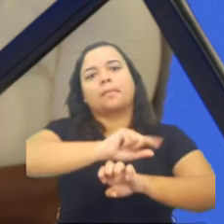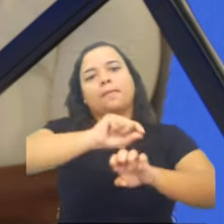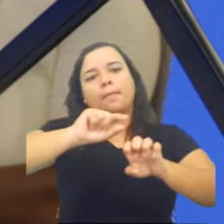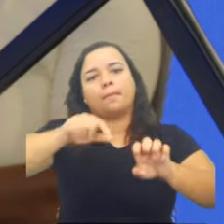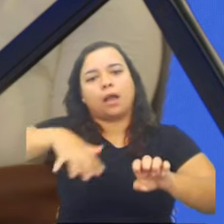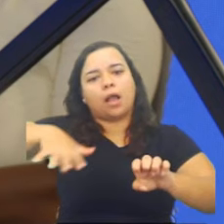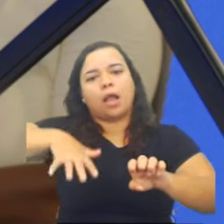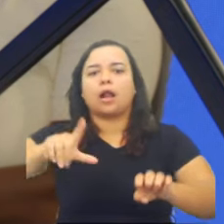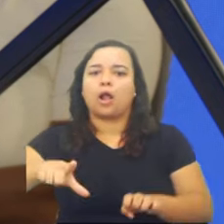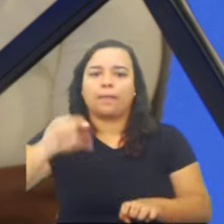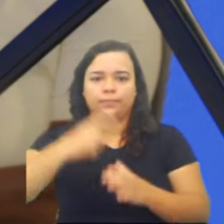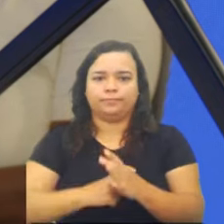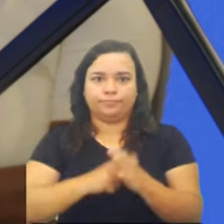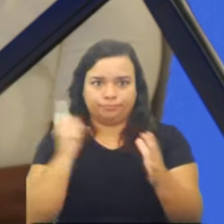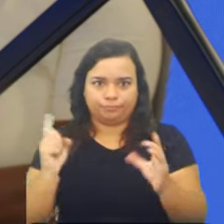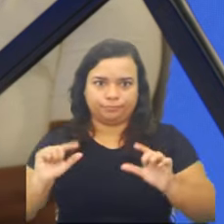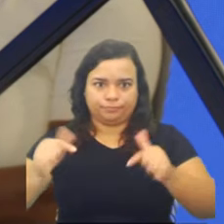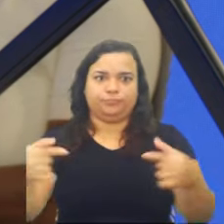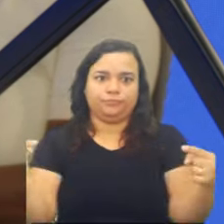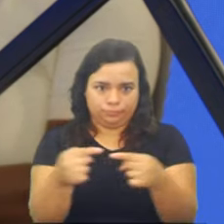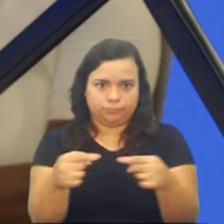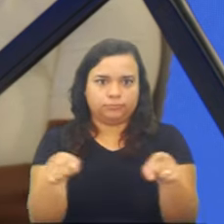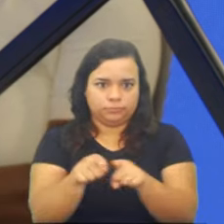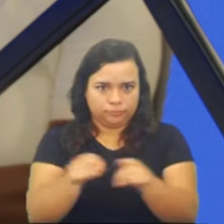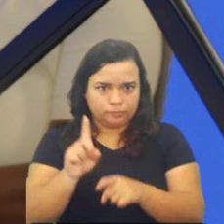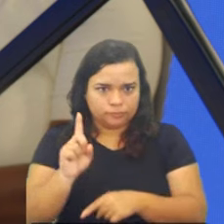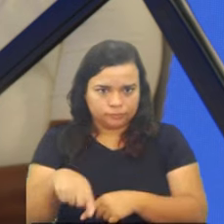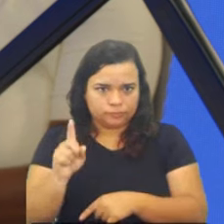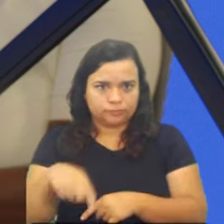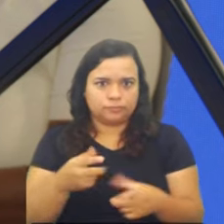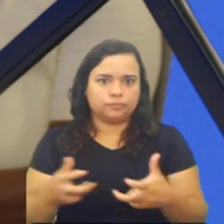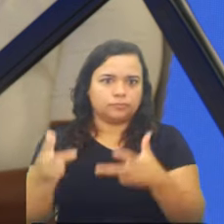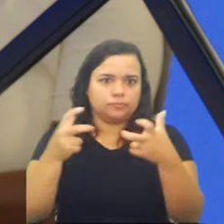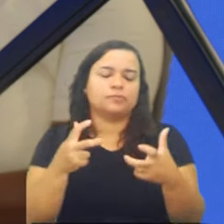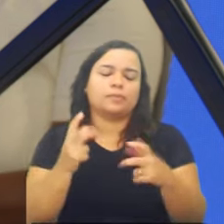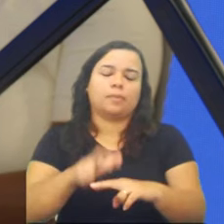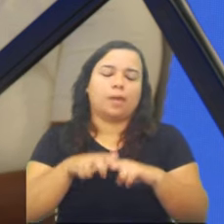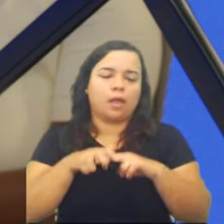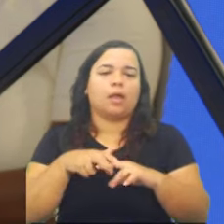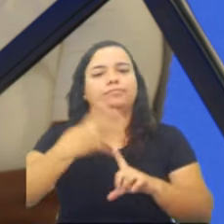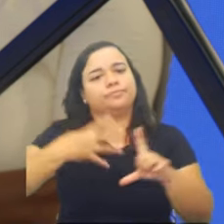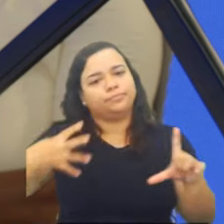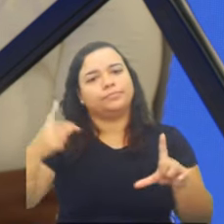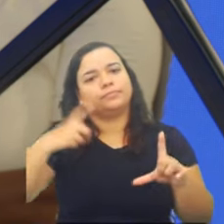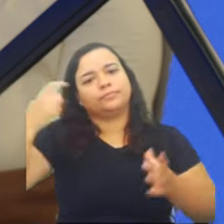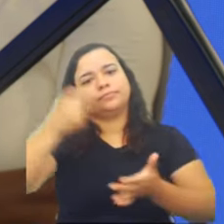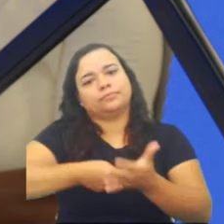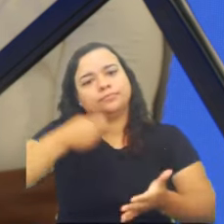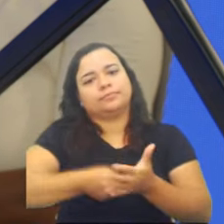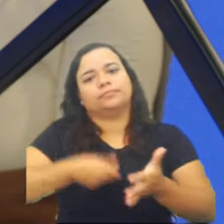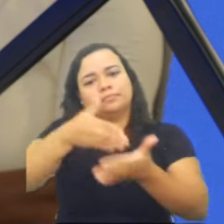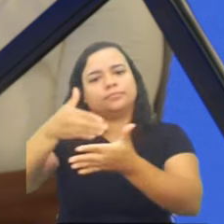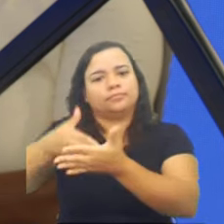empreendedorismo também é uma opção de autonomia e de atuação visto todas as dificuldades que a comunidade